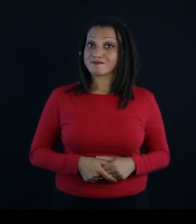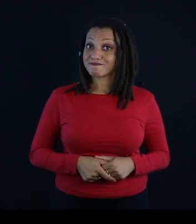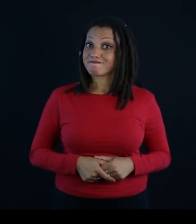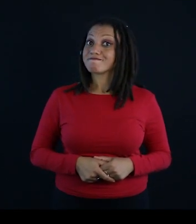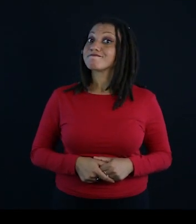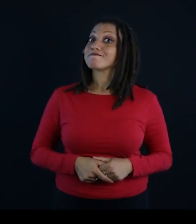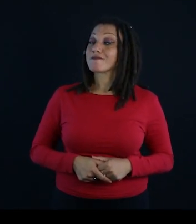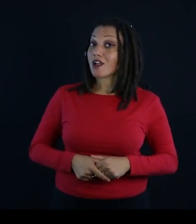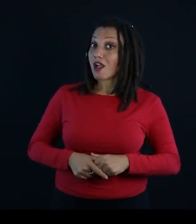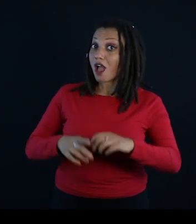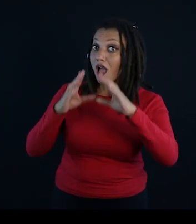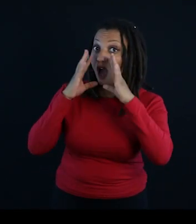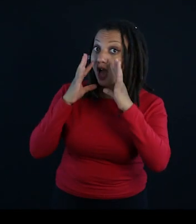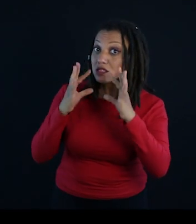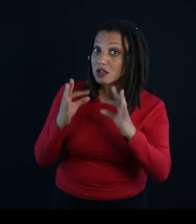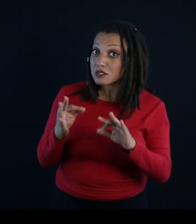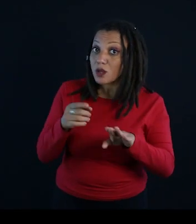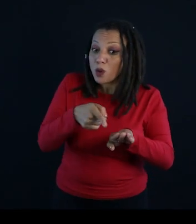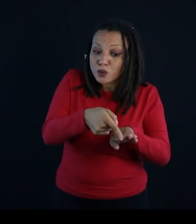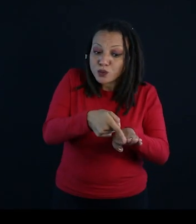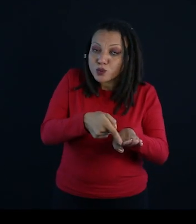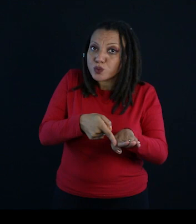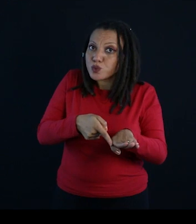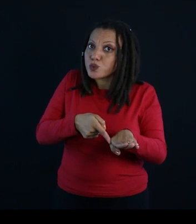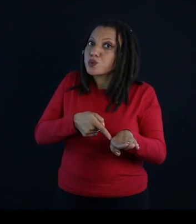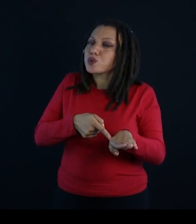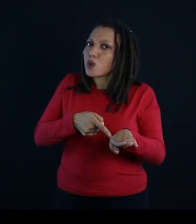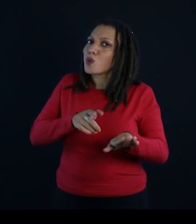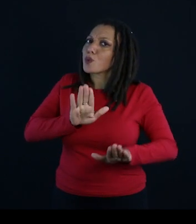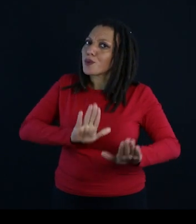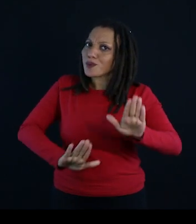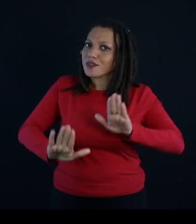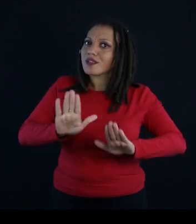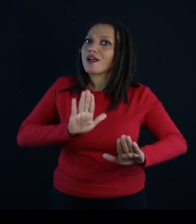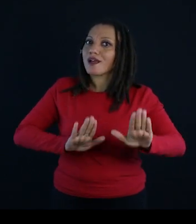Lembrando sempre ter muito cuidado na hora de usar estilete, tá?